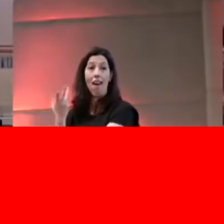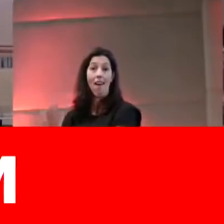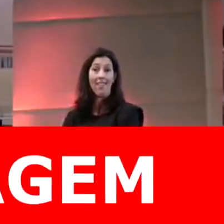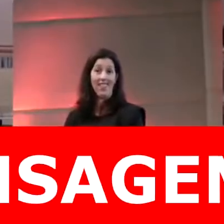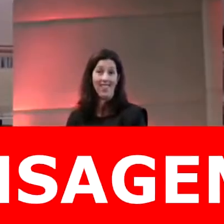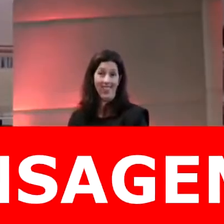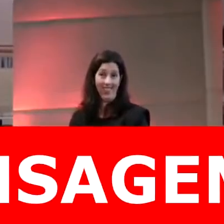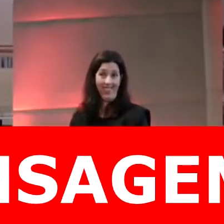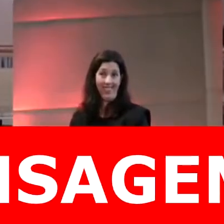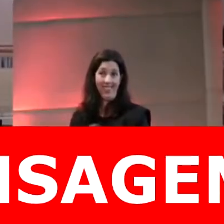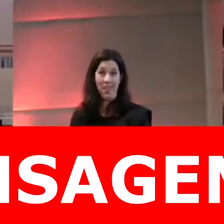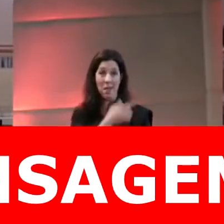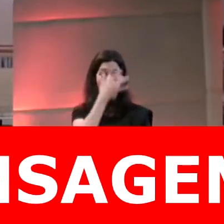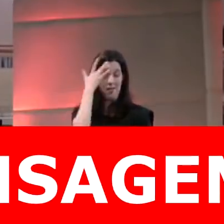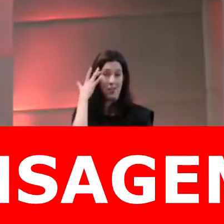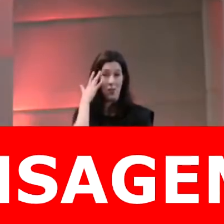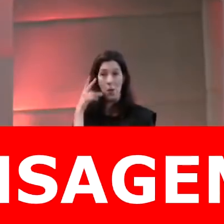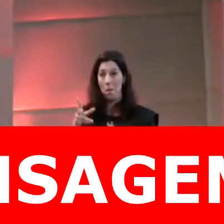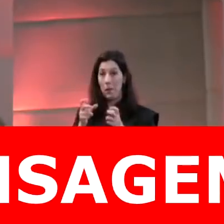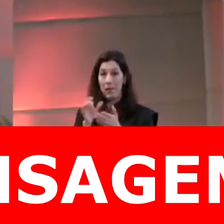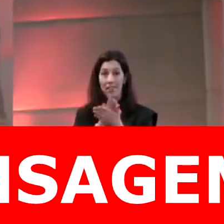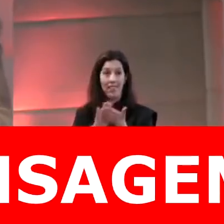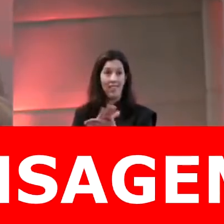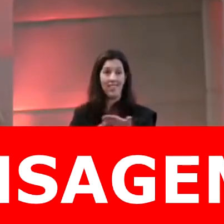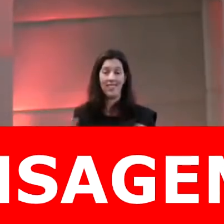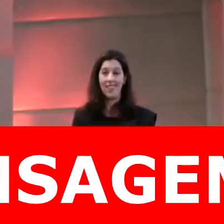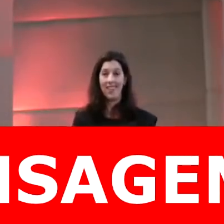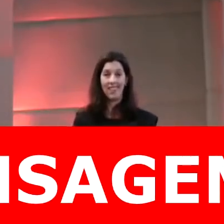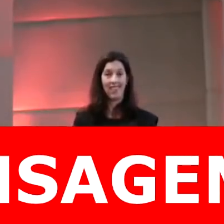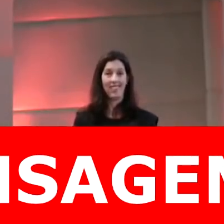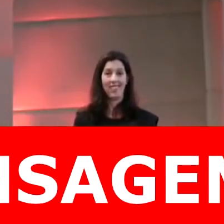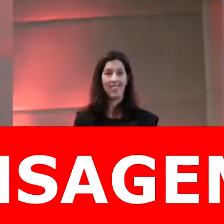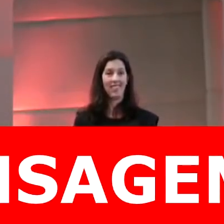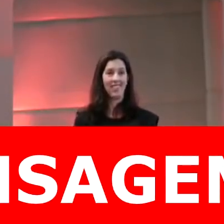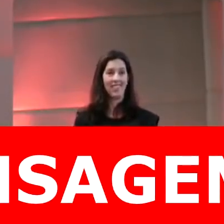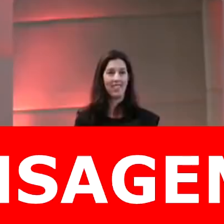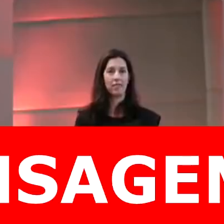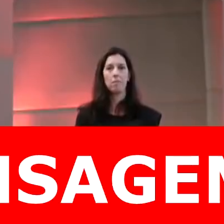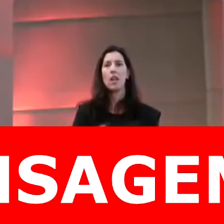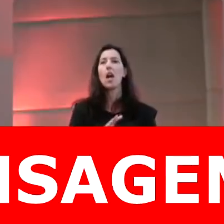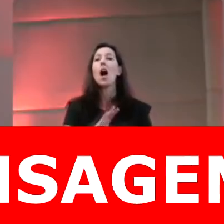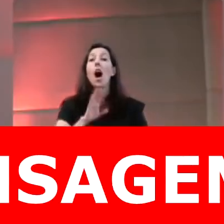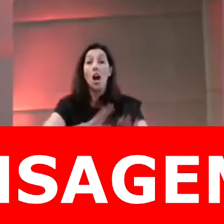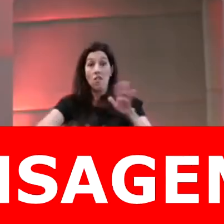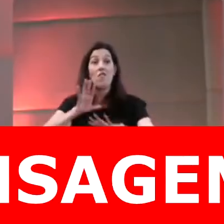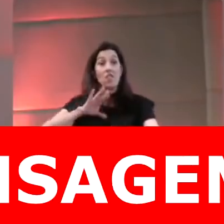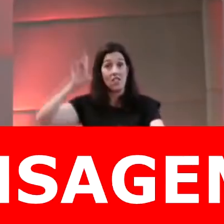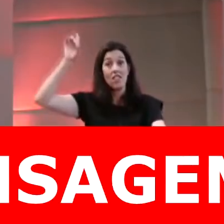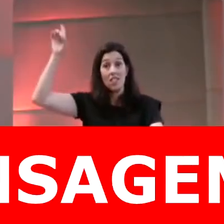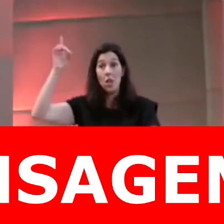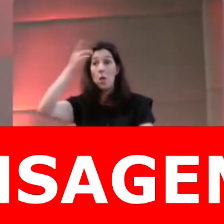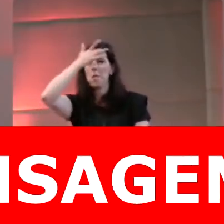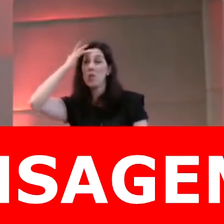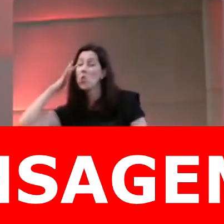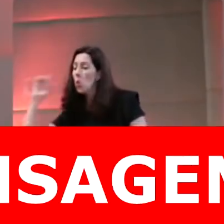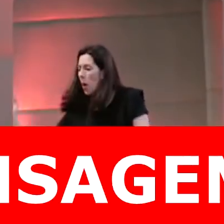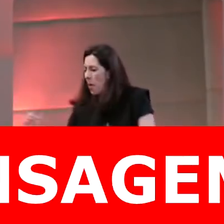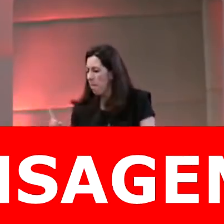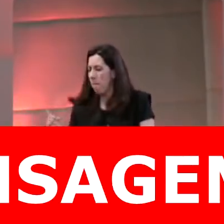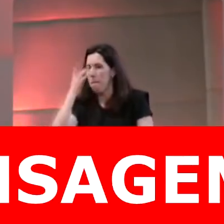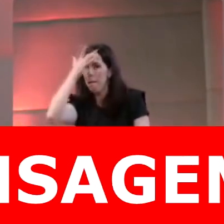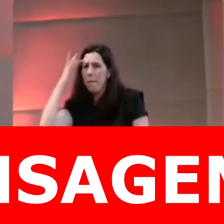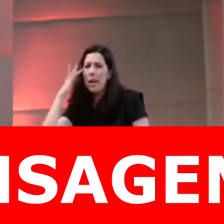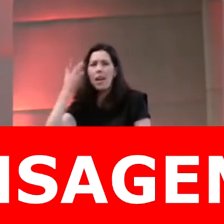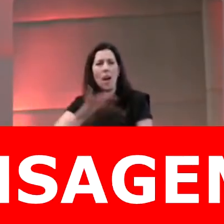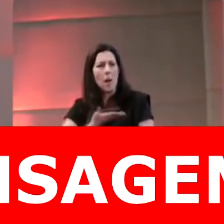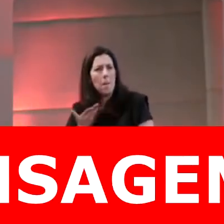Às vezes Deus coloca anjos, pessoas ou outras coisas à nossa volta para nos abençoar. Mas o importante é que quando o Senhor coloca